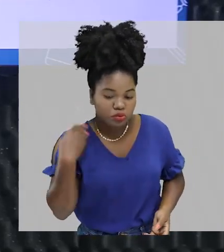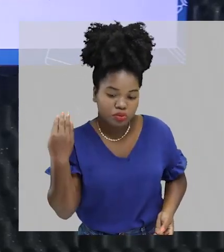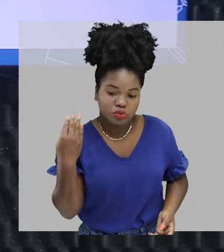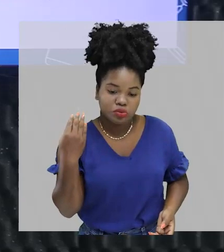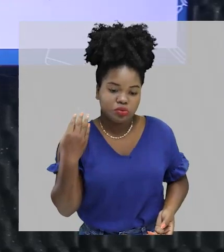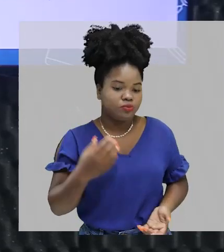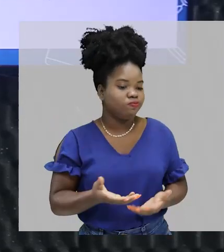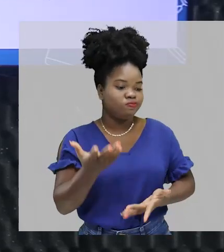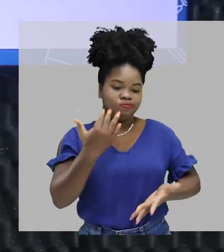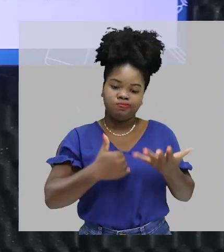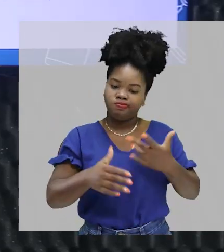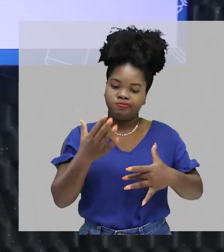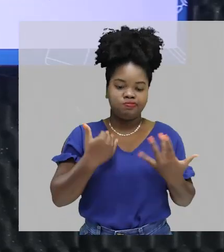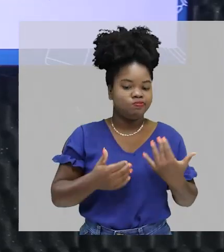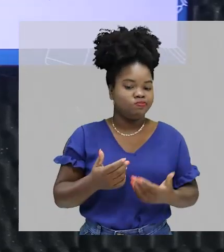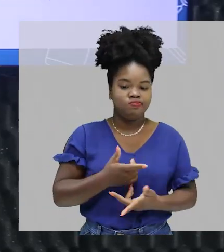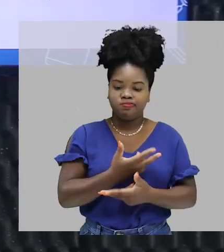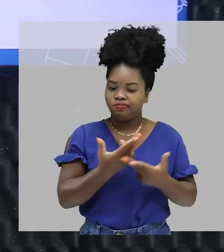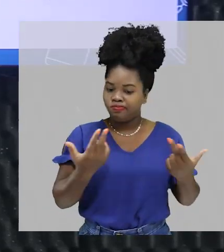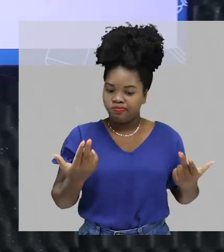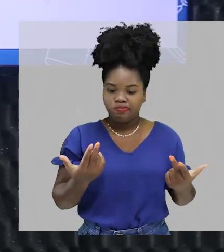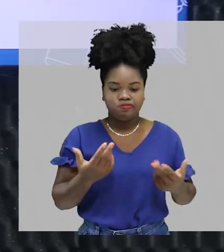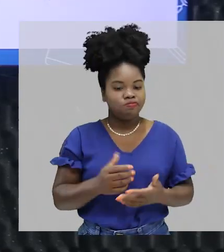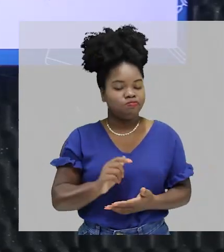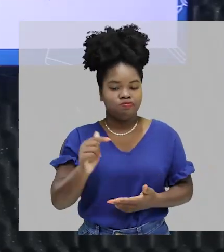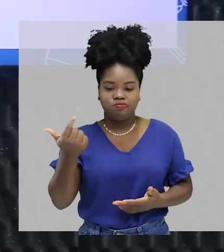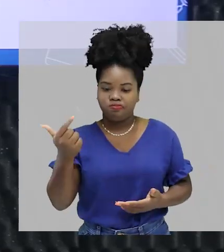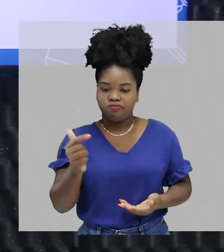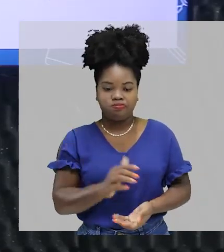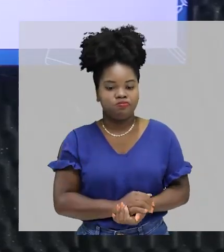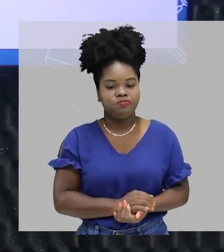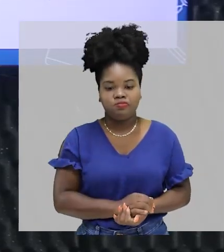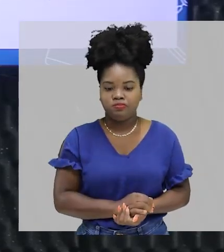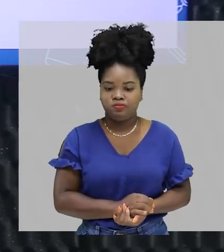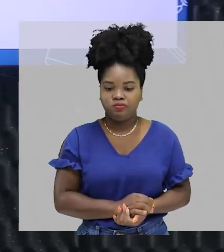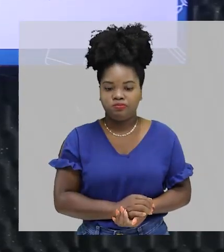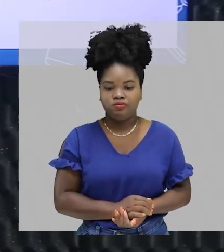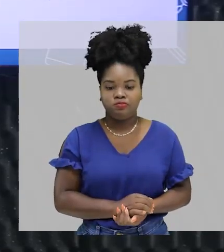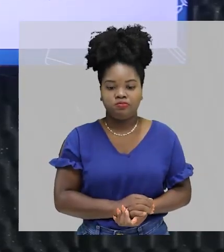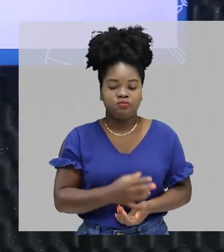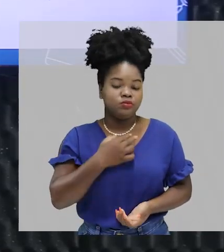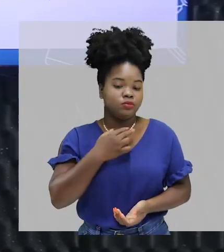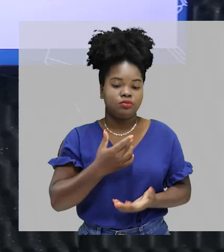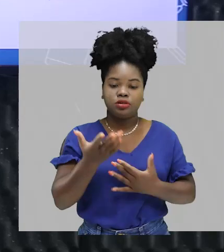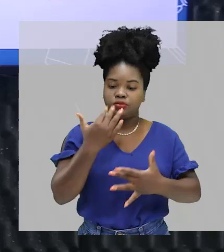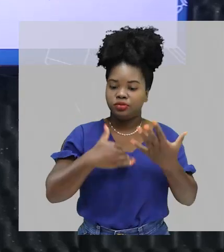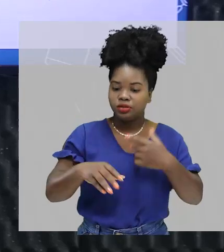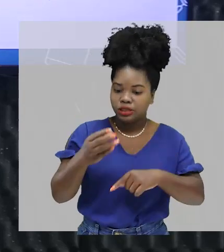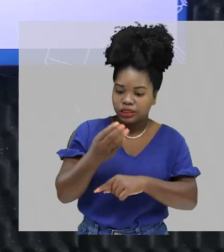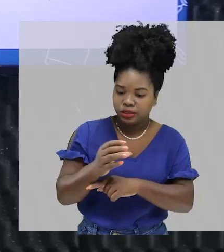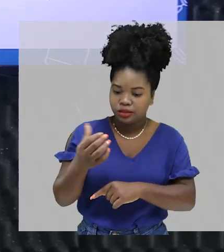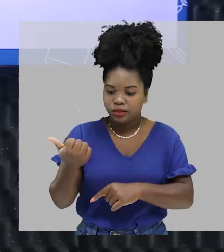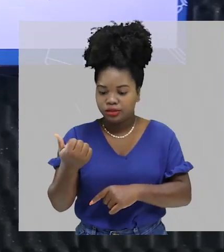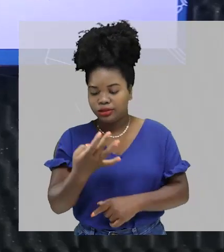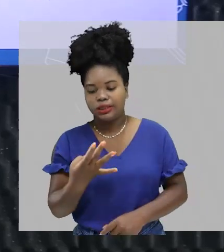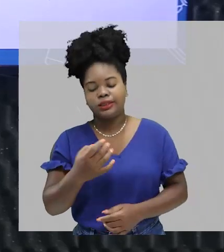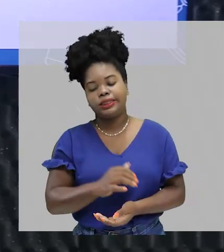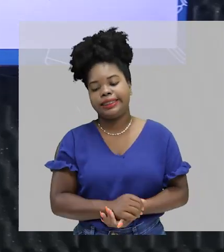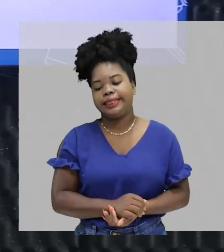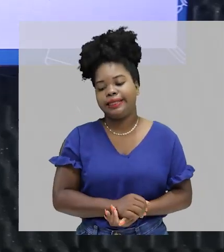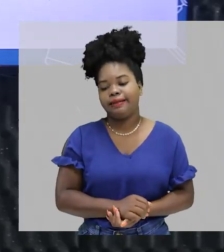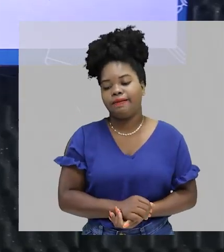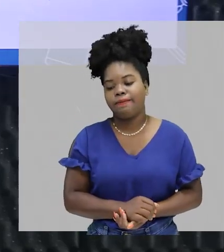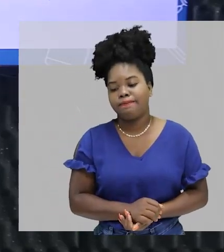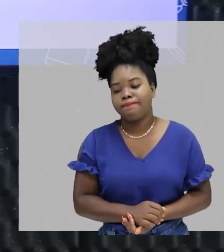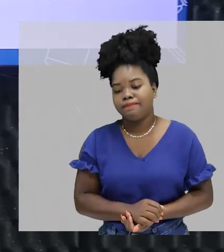mais se alimentar, tudo bem? Então, ele não vai mais ingerir carbono 14. Então, o